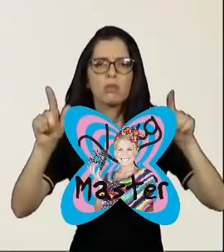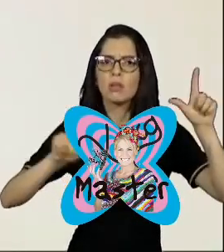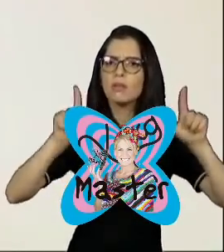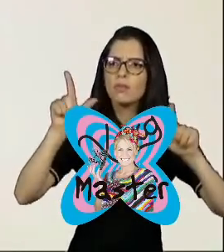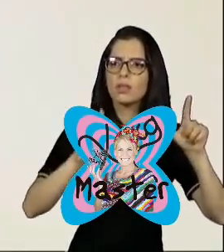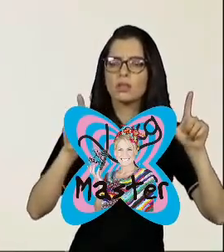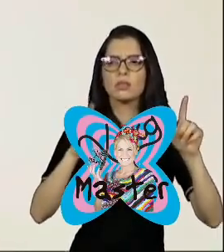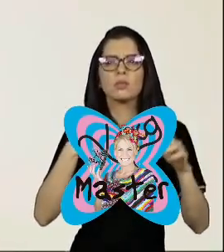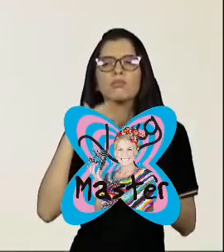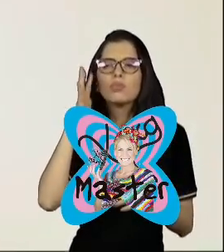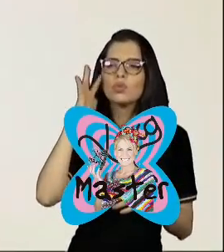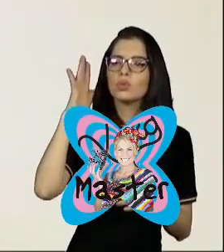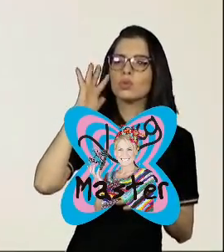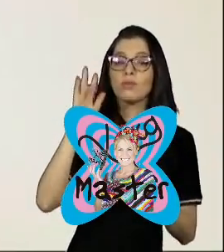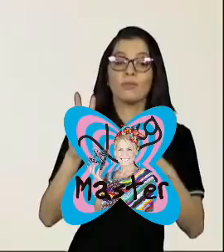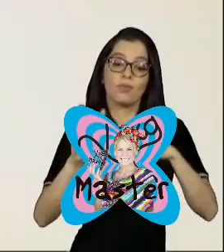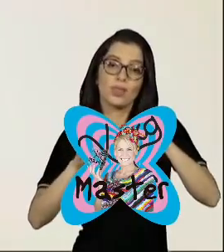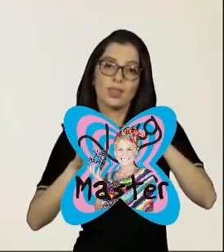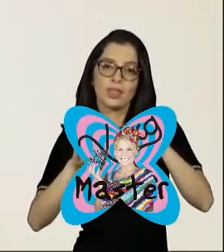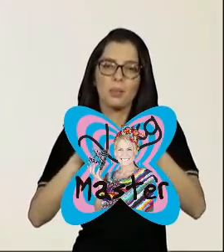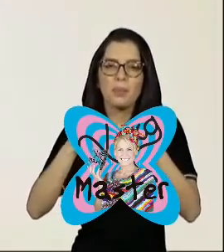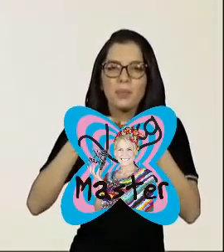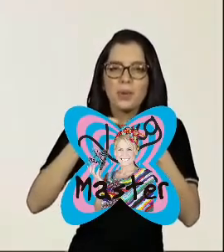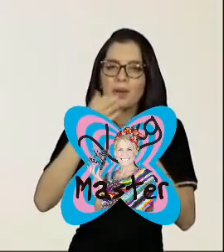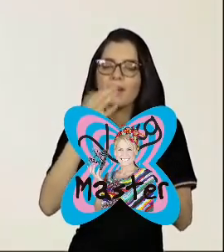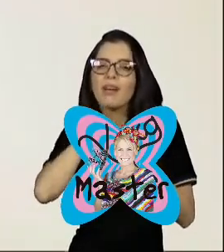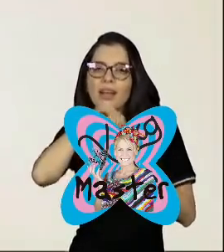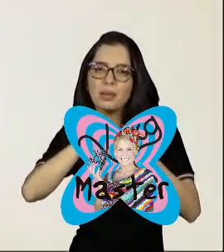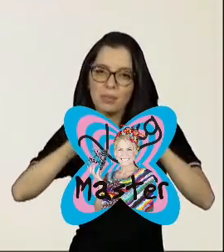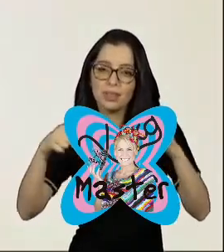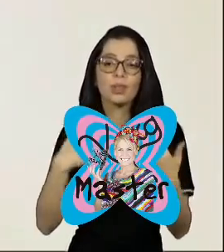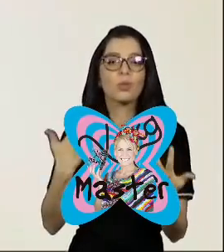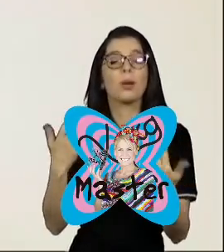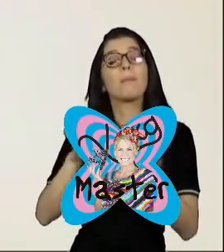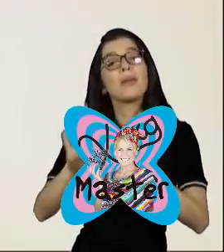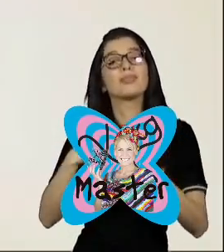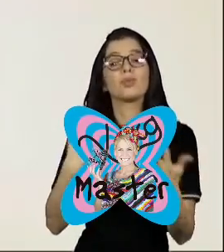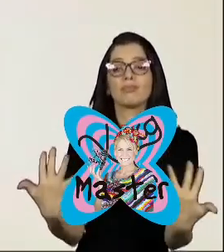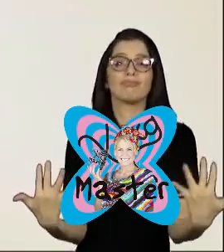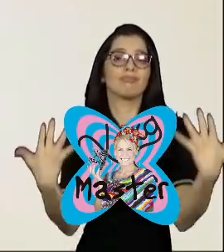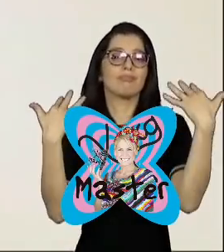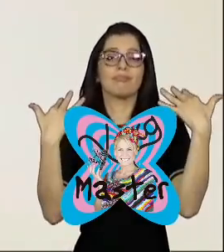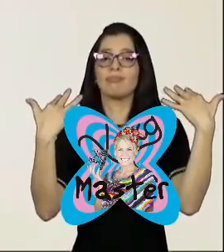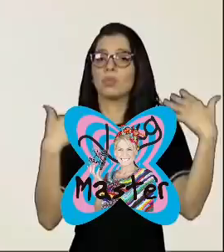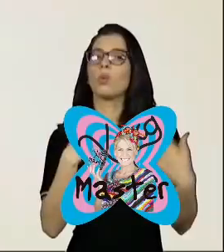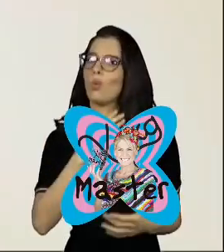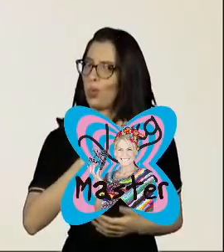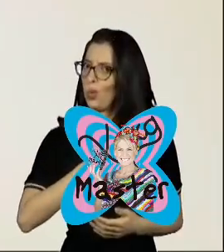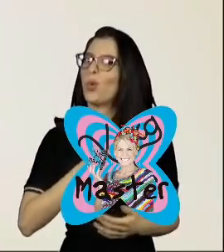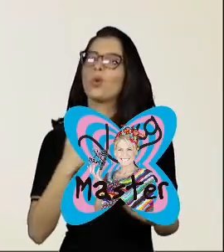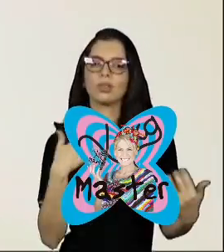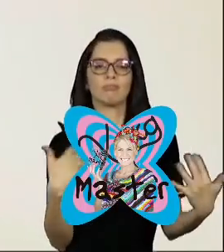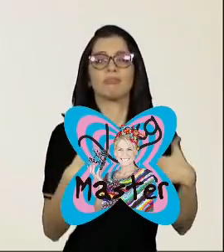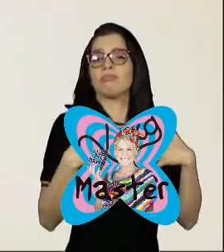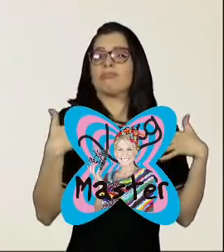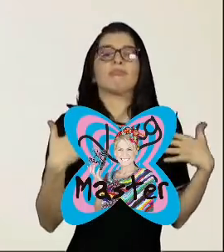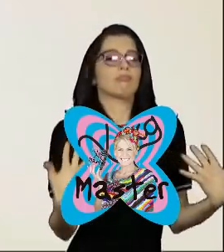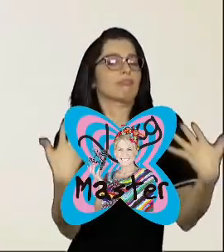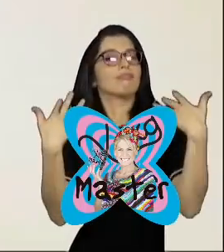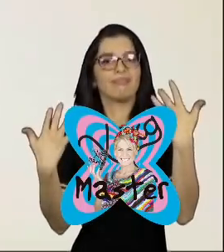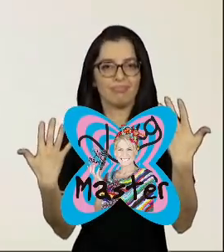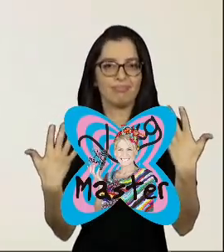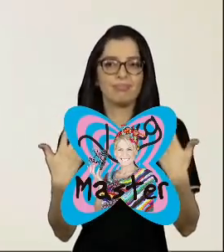veterinária mas eu sonhava assim como eu gosto de sempre gostei de aparecer são muito redirecione seus né Sempre adorei alguém falava